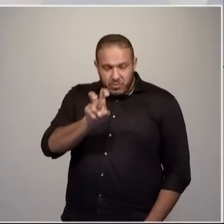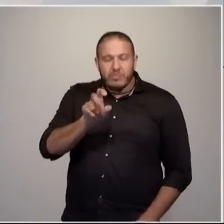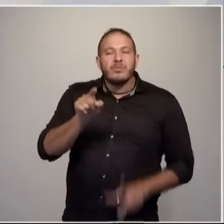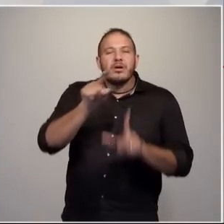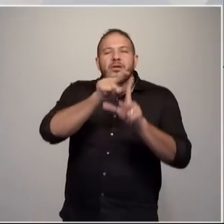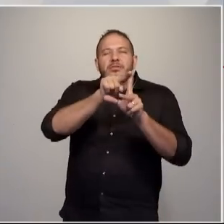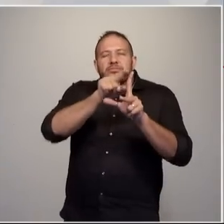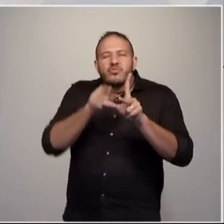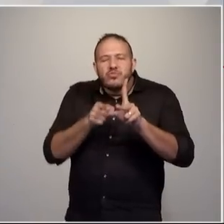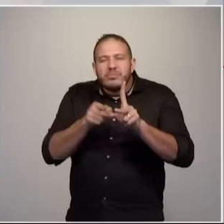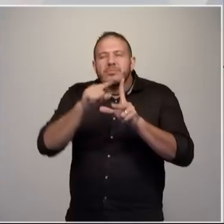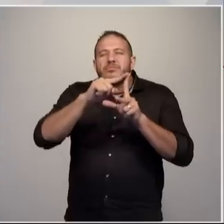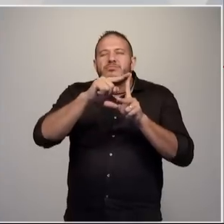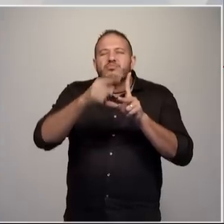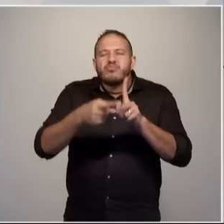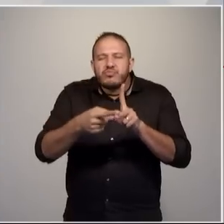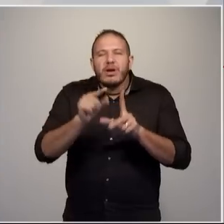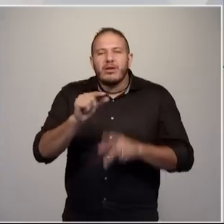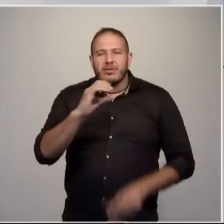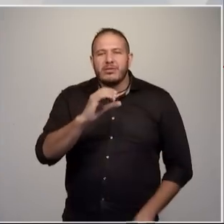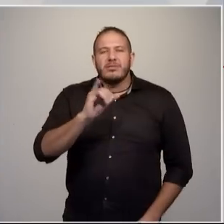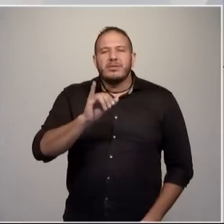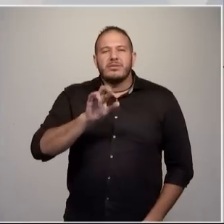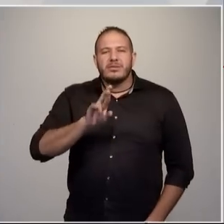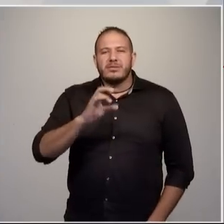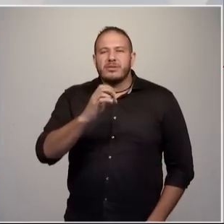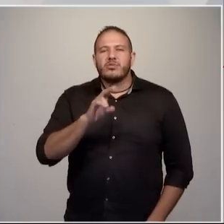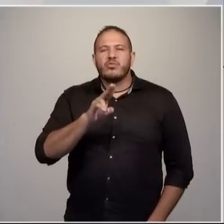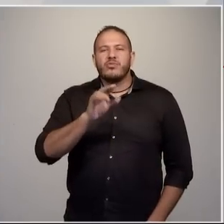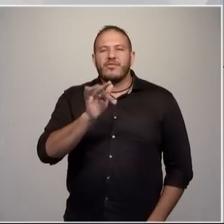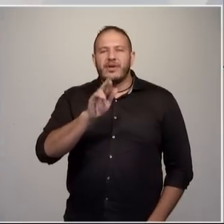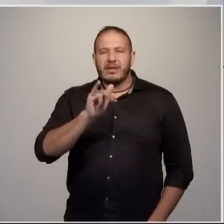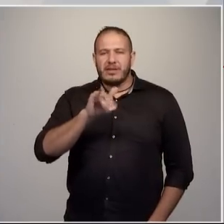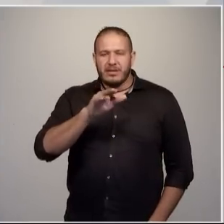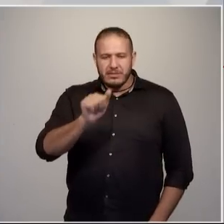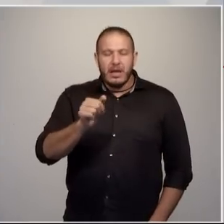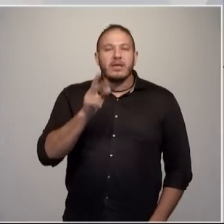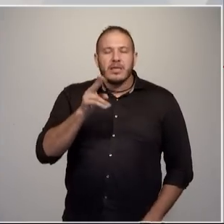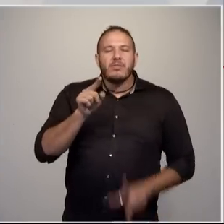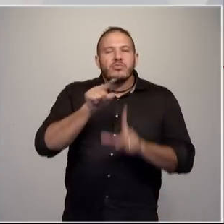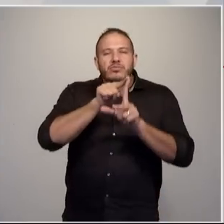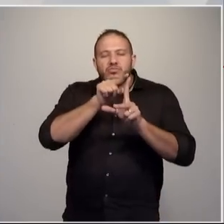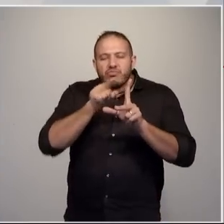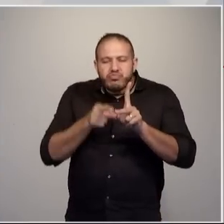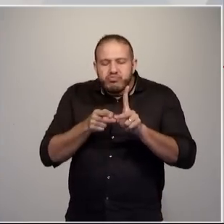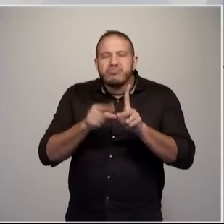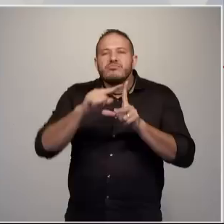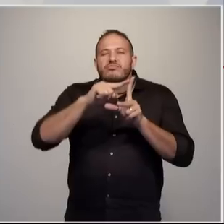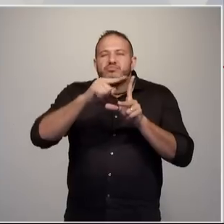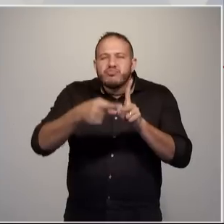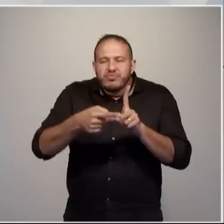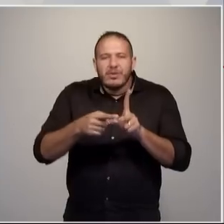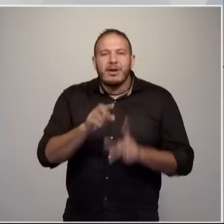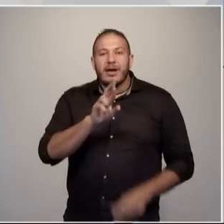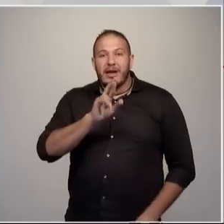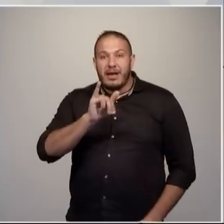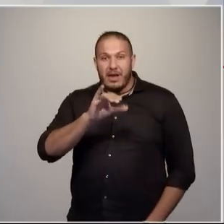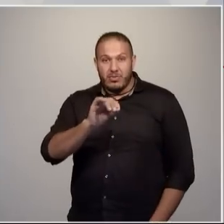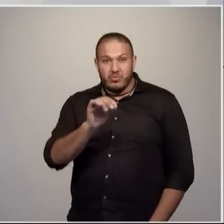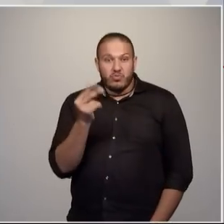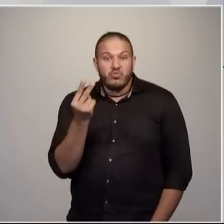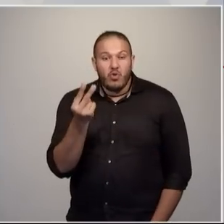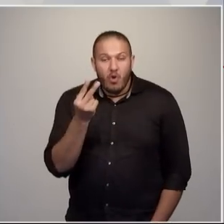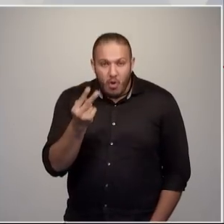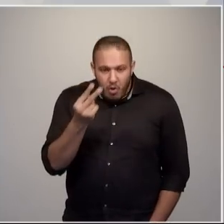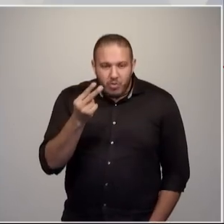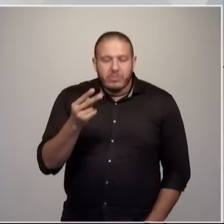uma circunferência de centro na origem e raio 2. Então, são todos esses pontos onde a